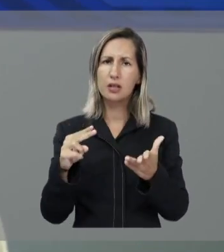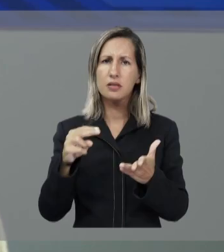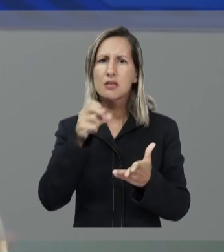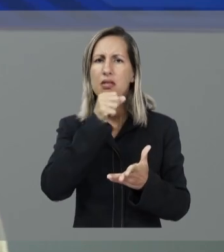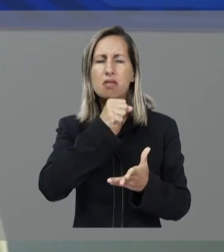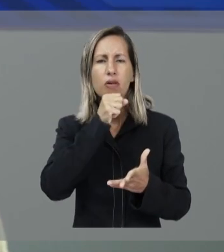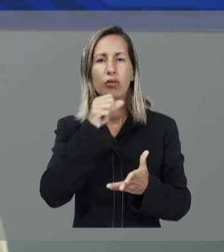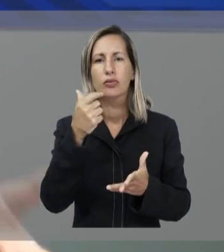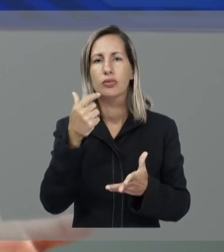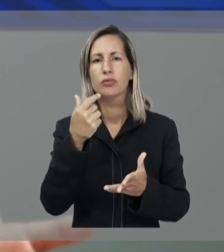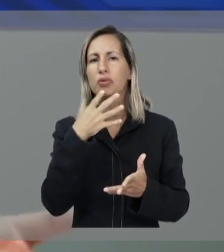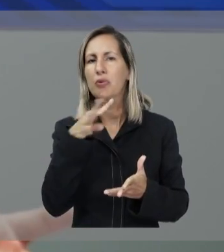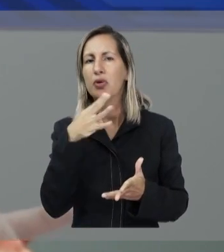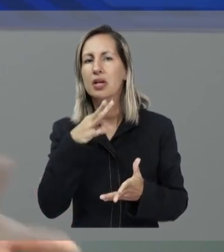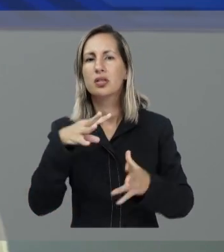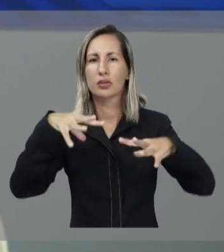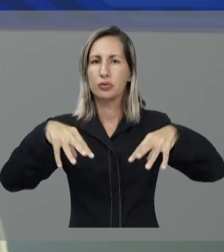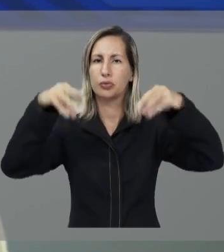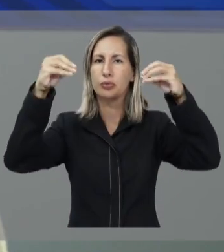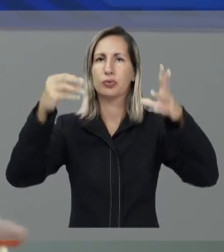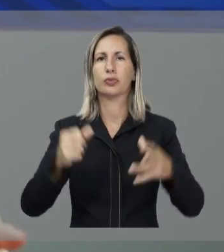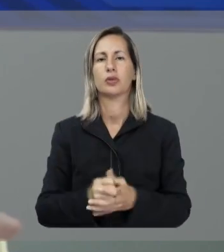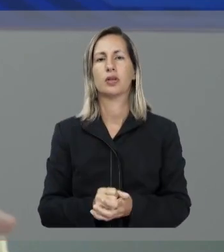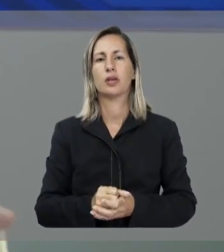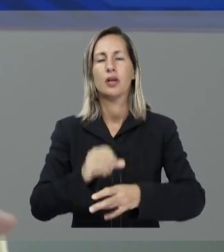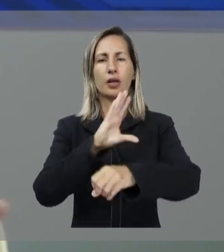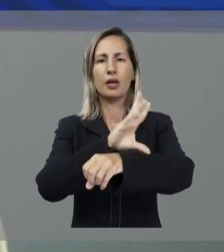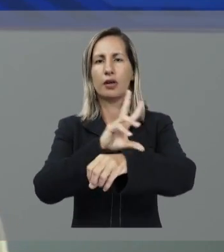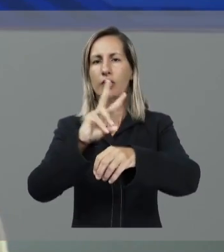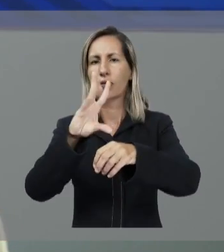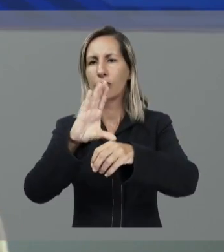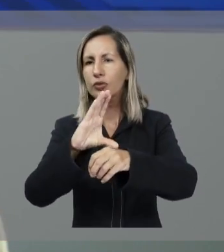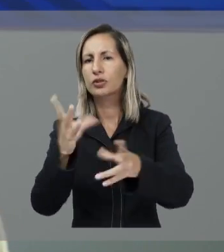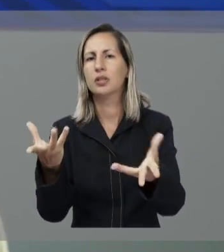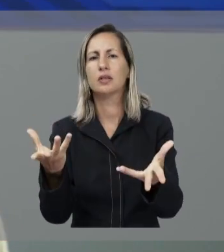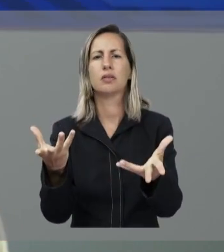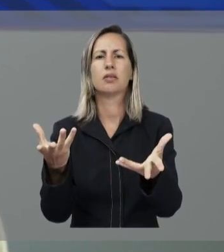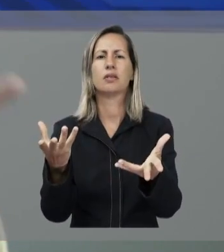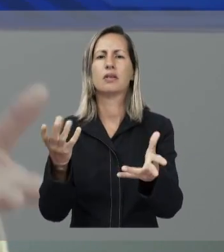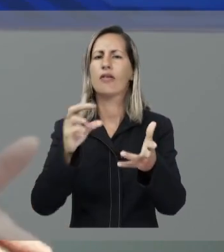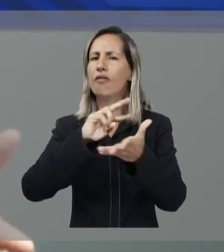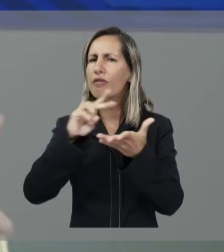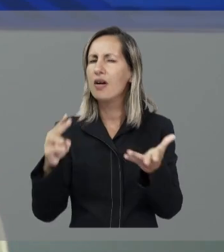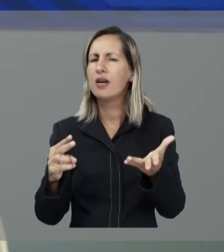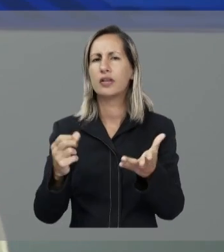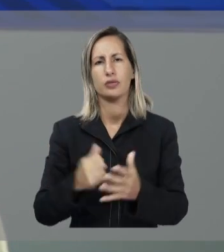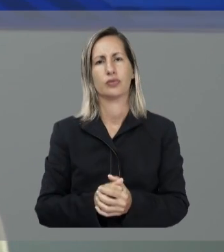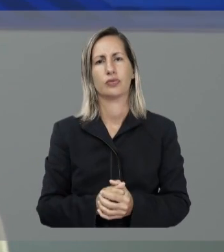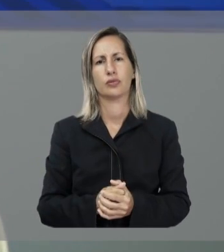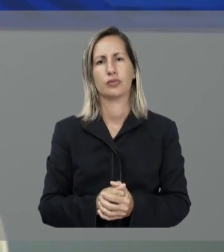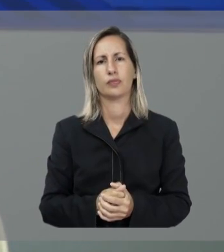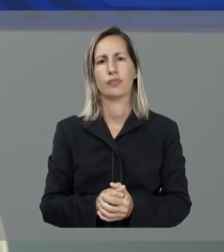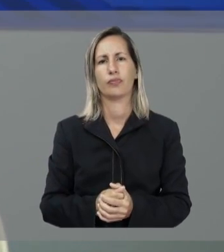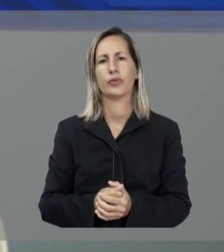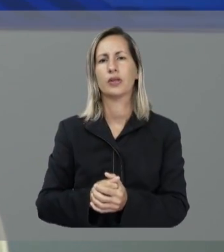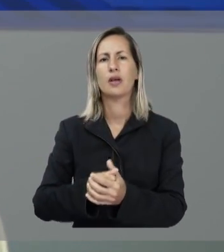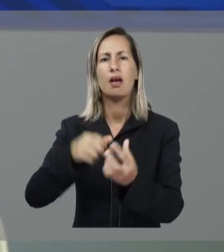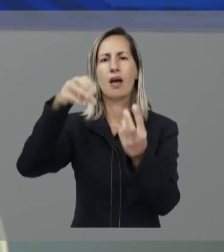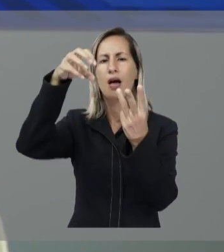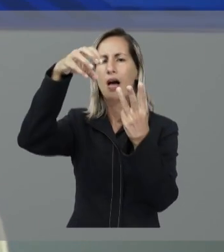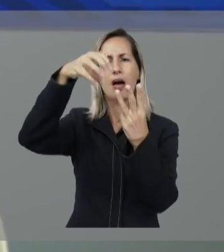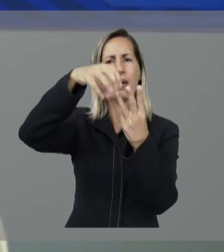não conhecem. Parque das Dunas, né? Via Costeira, não é isso? O Forte do Reis Magos, enfim, vários locais que é preciso ser